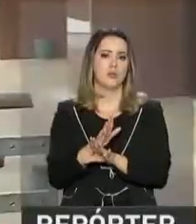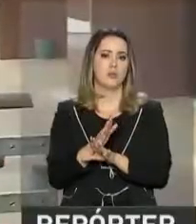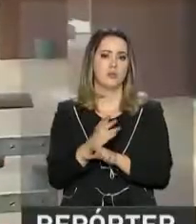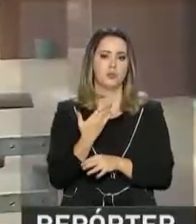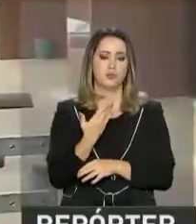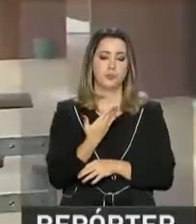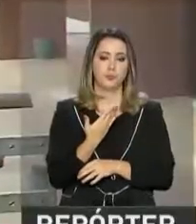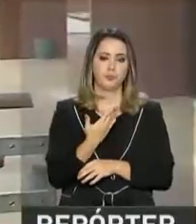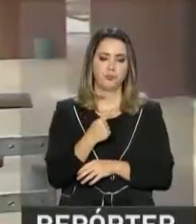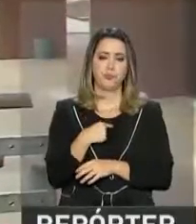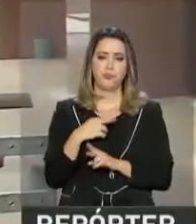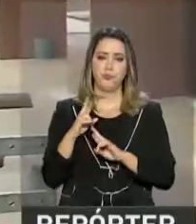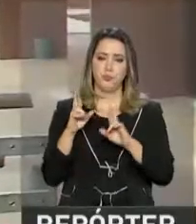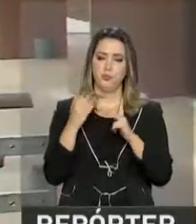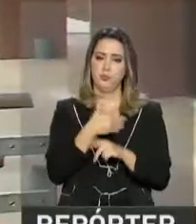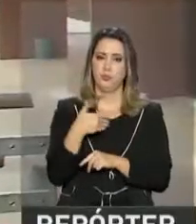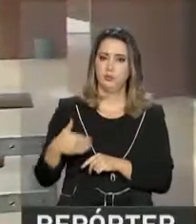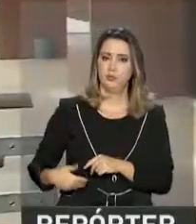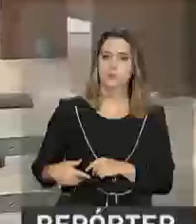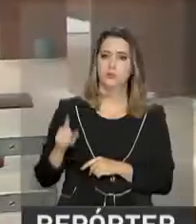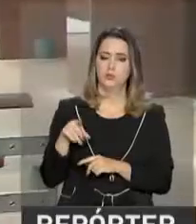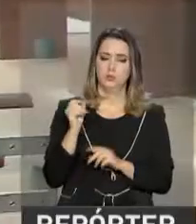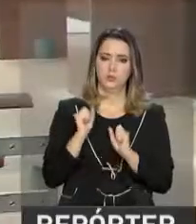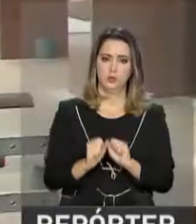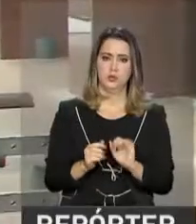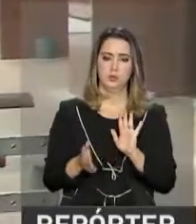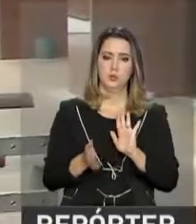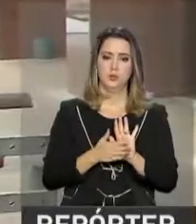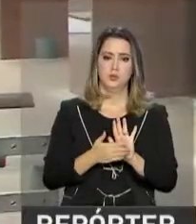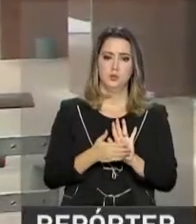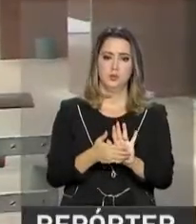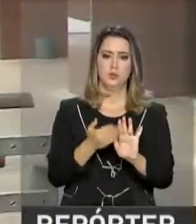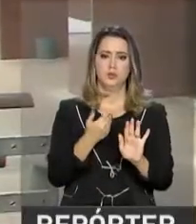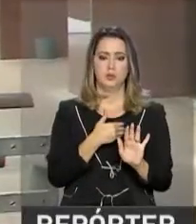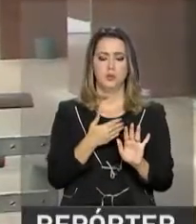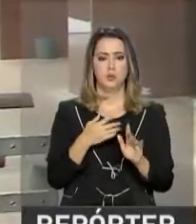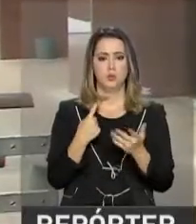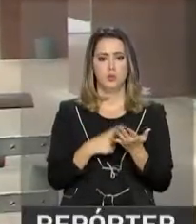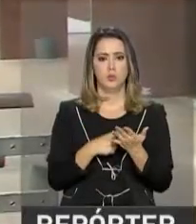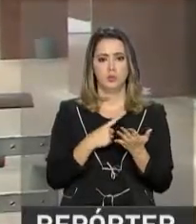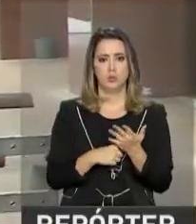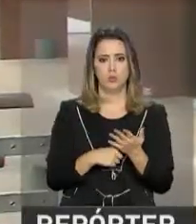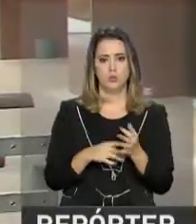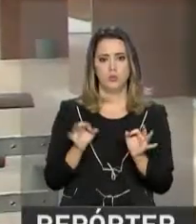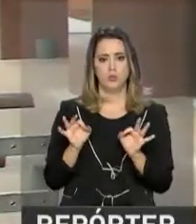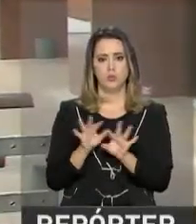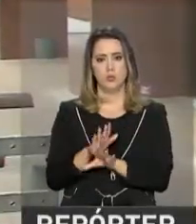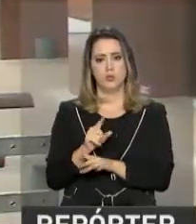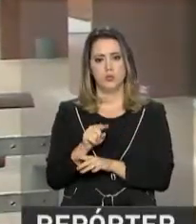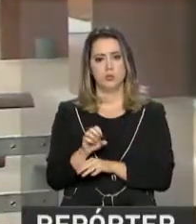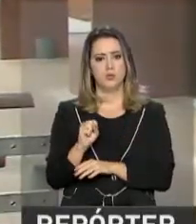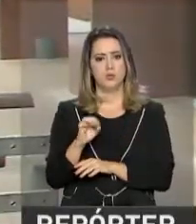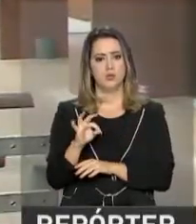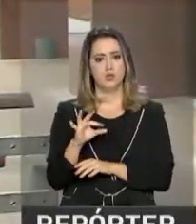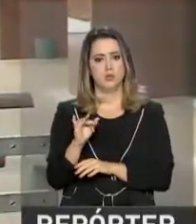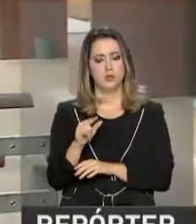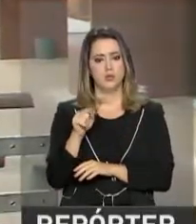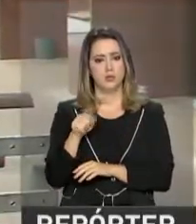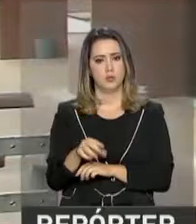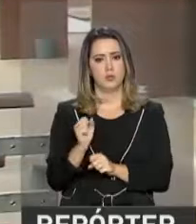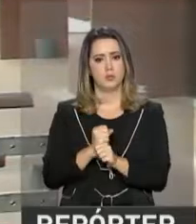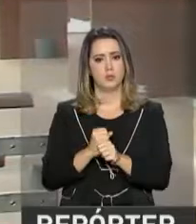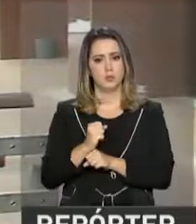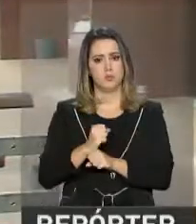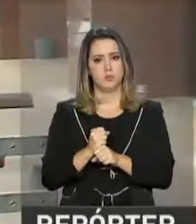A expectativa do governo é de que seja possível apresentar o acordo assinado para a homologação do STF ainda